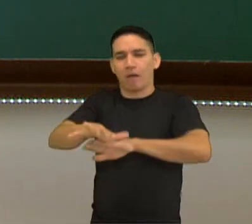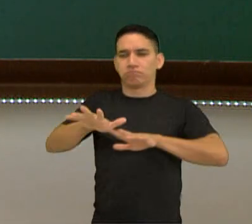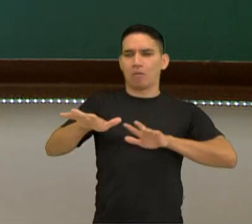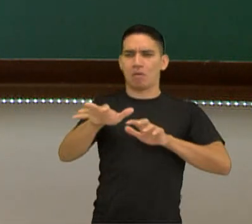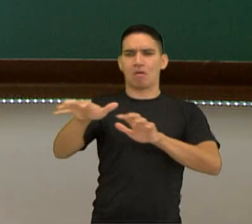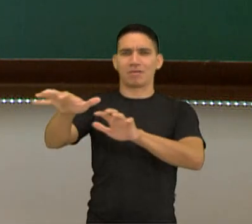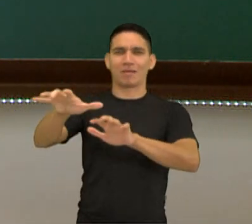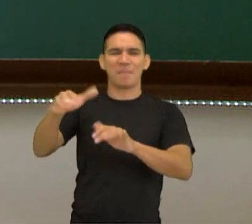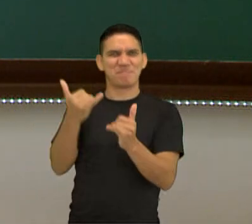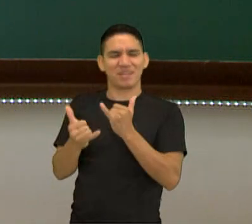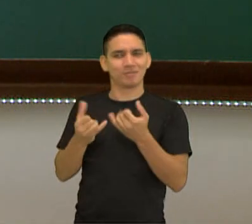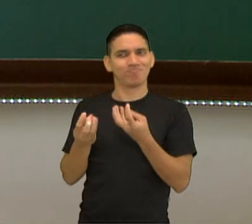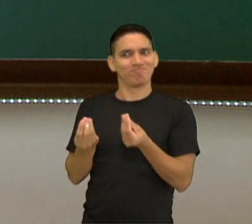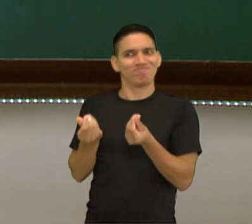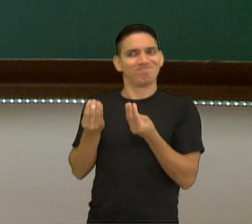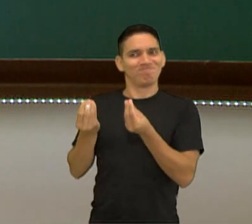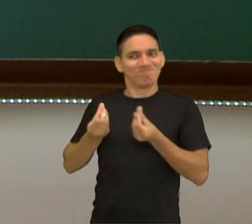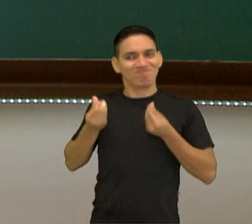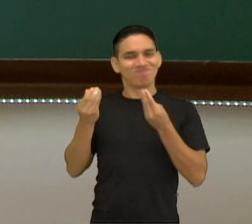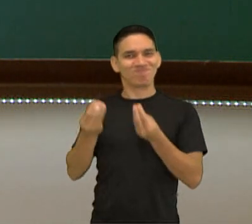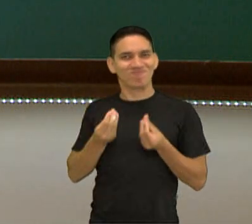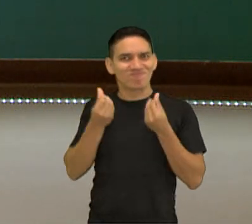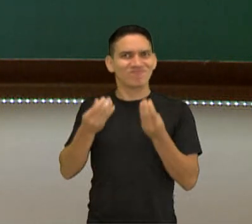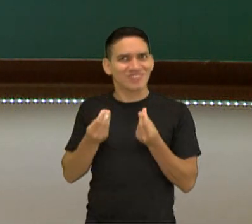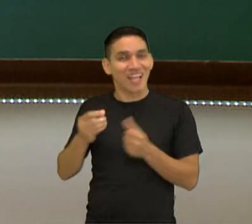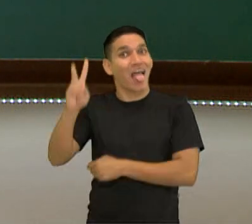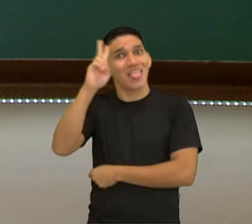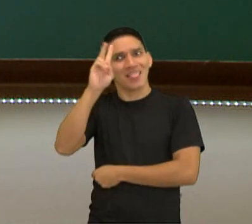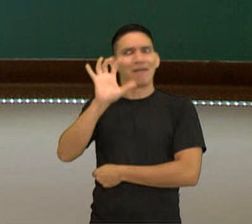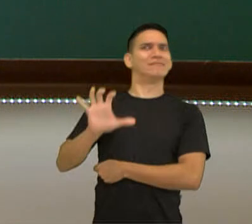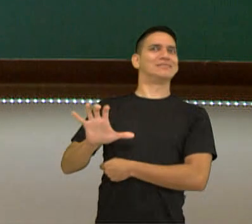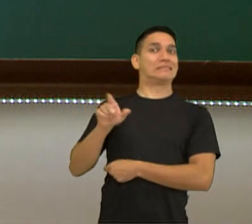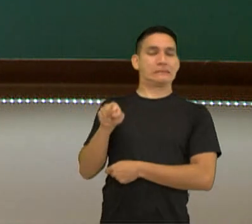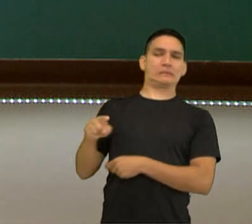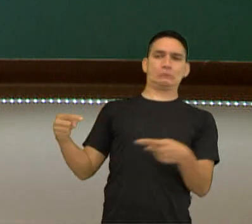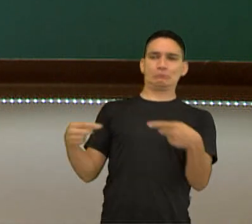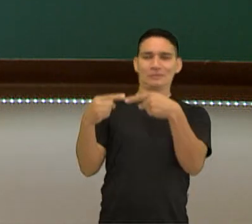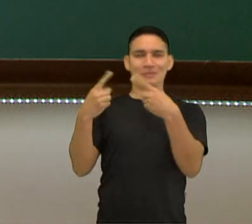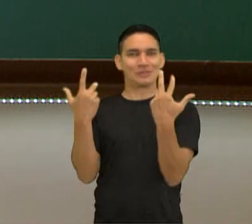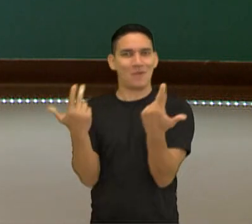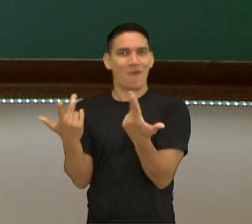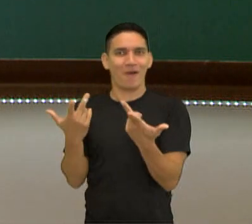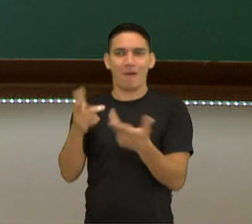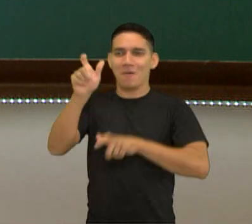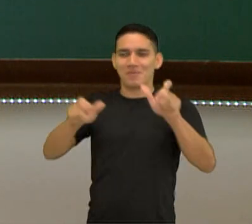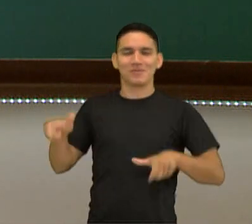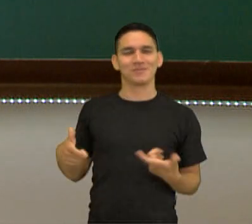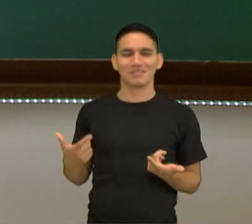essa impressão, sabe? Essas pessoas